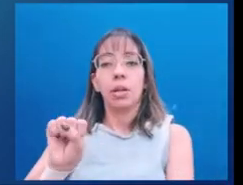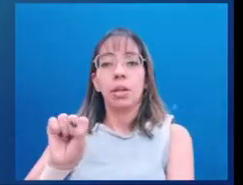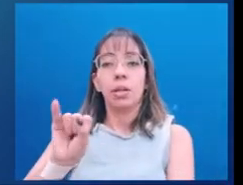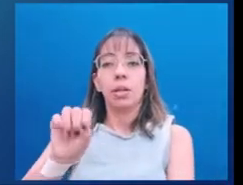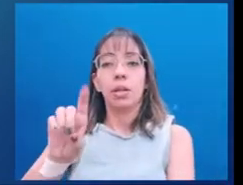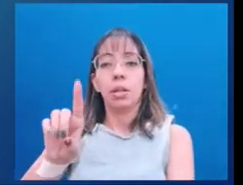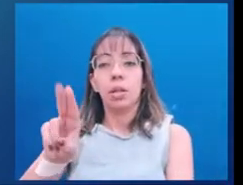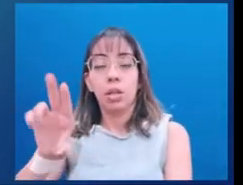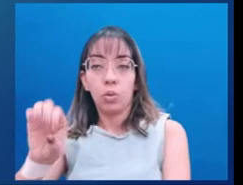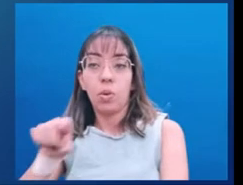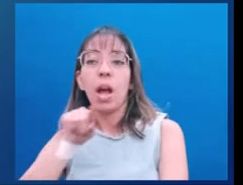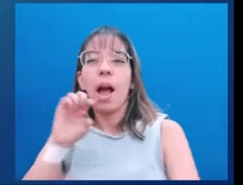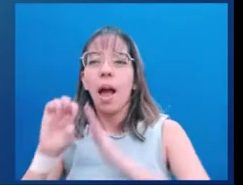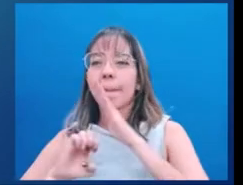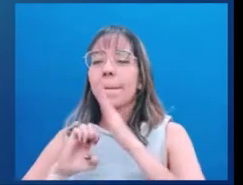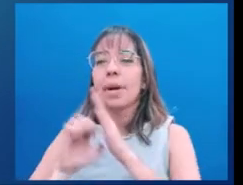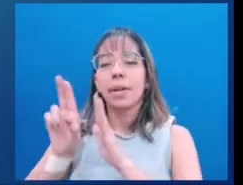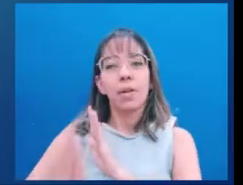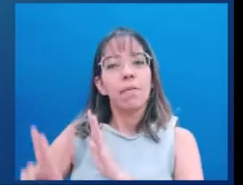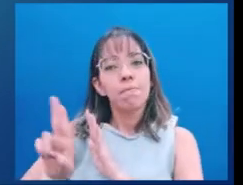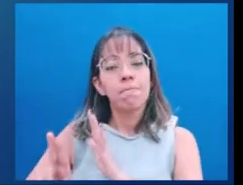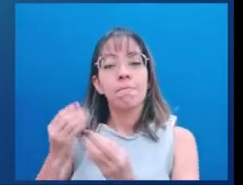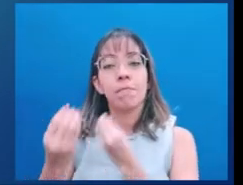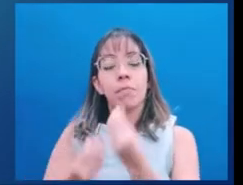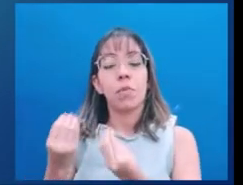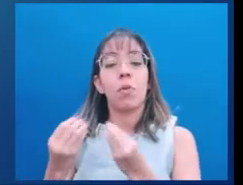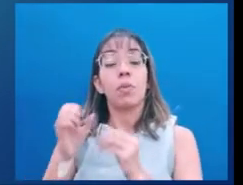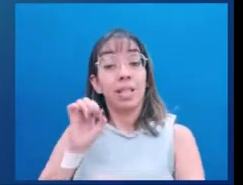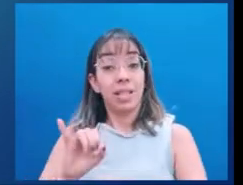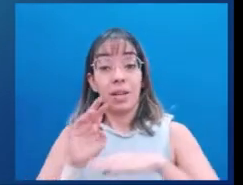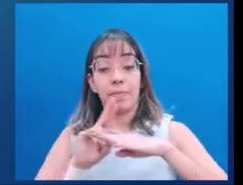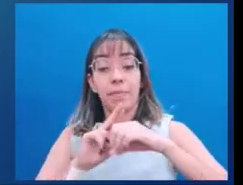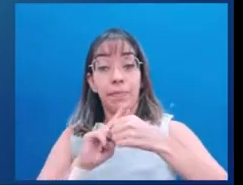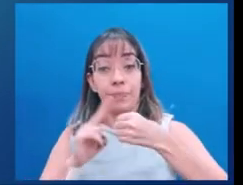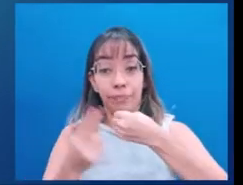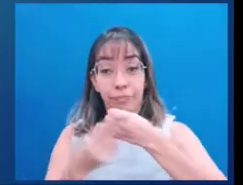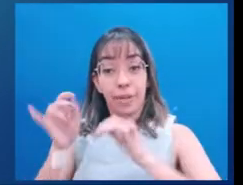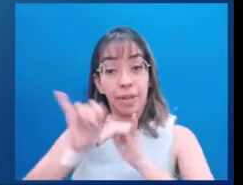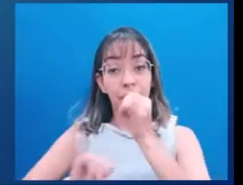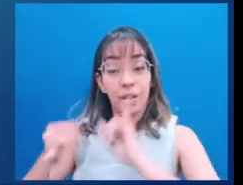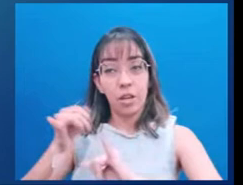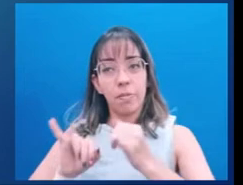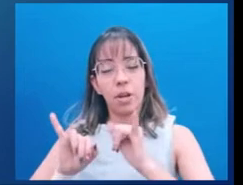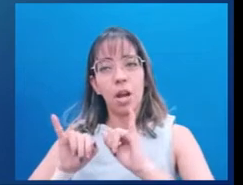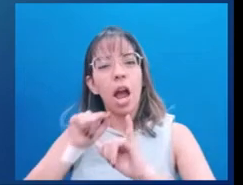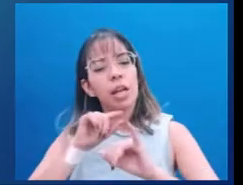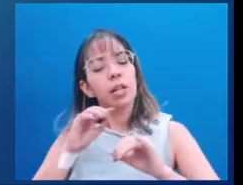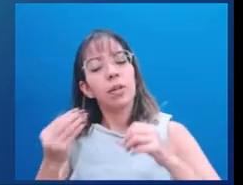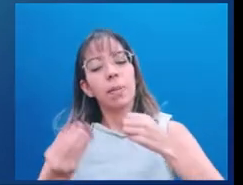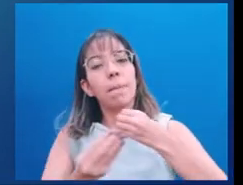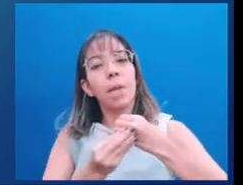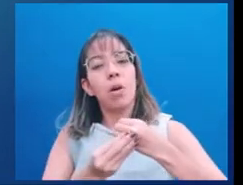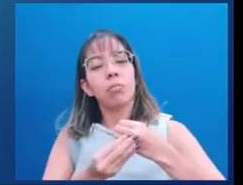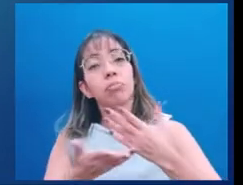um exemplo utilizado lá na Embrapa Suíno e Aves, que eles utilizam aí no resíduo químico o diagrama de Rômio. Por que é